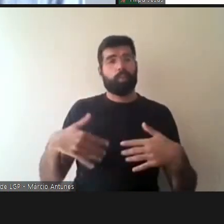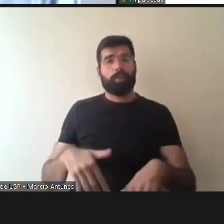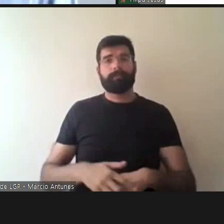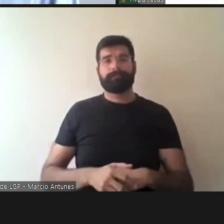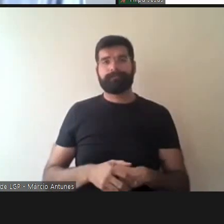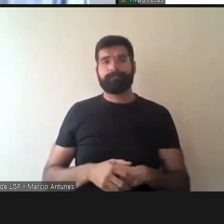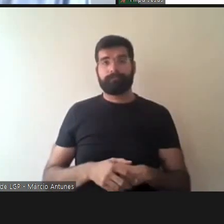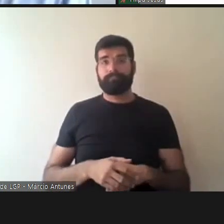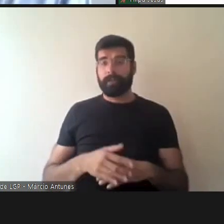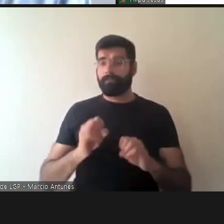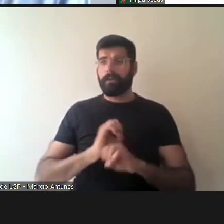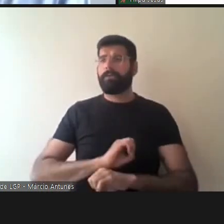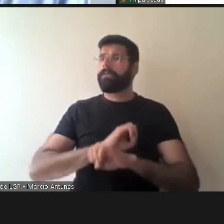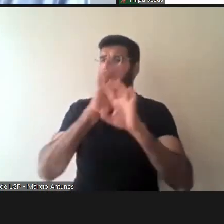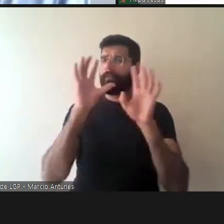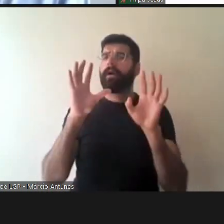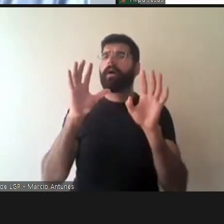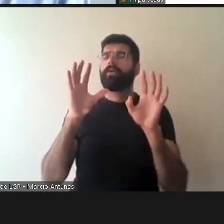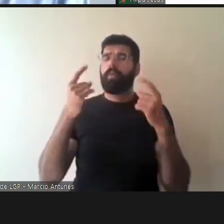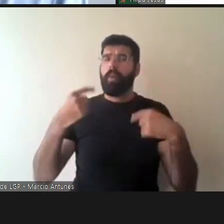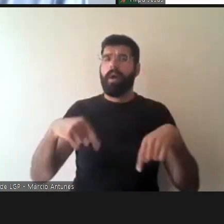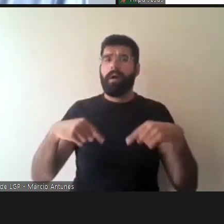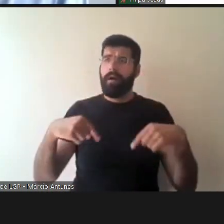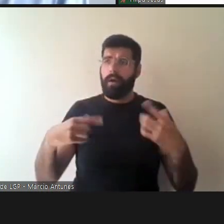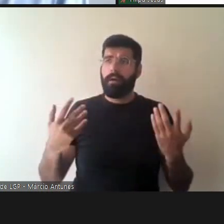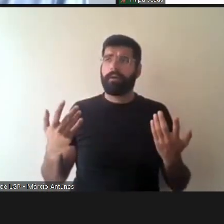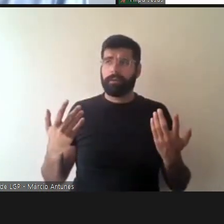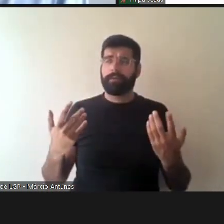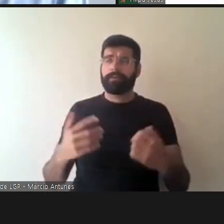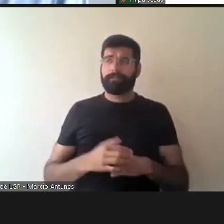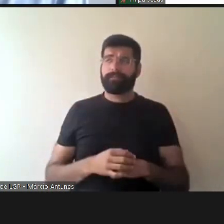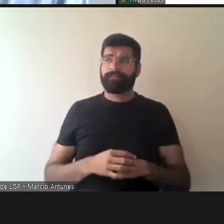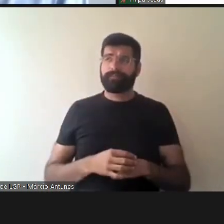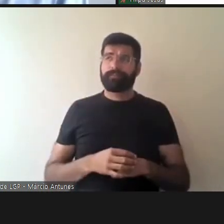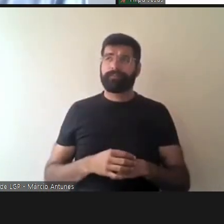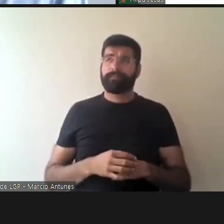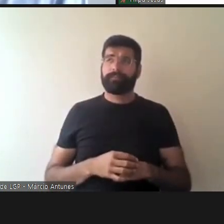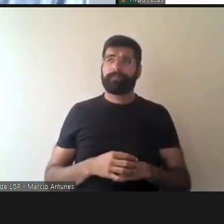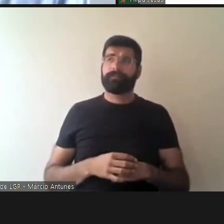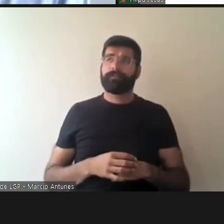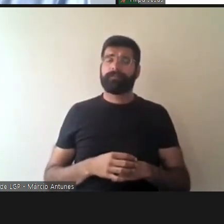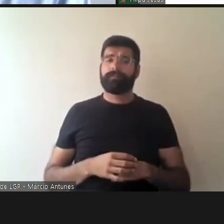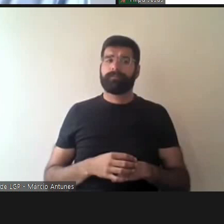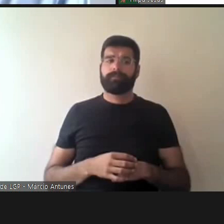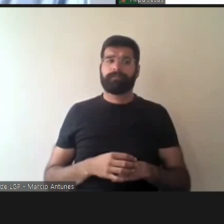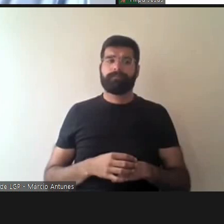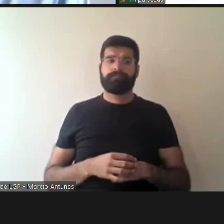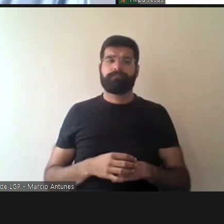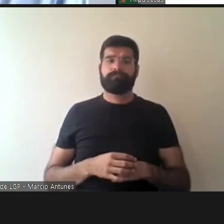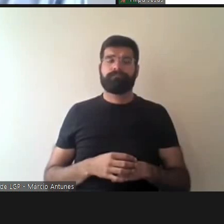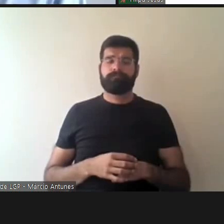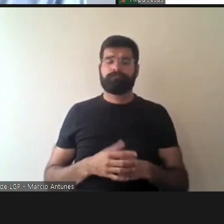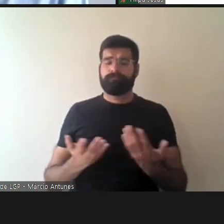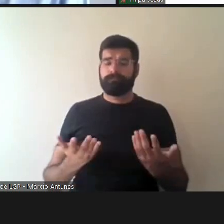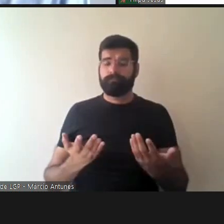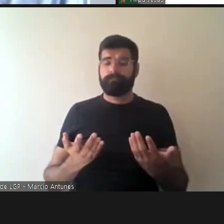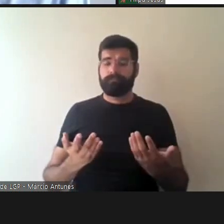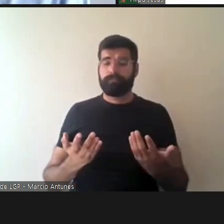sem dúvida nenhuma que é um espaço e uma